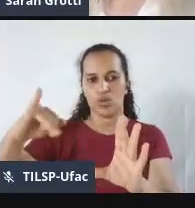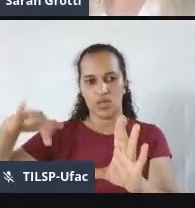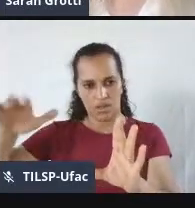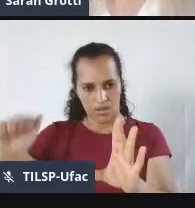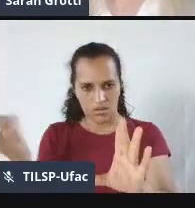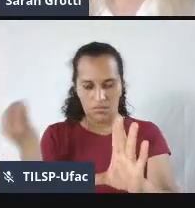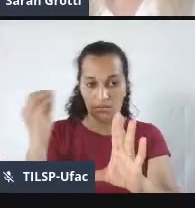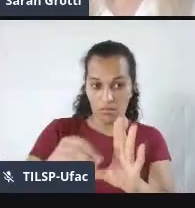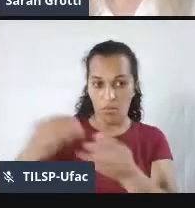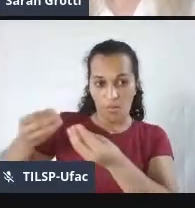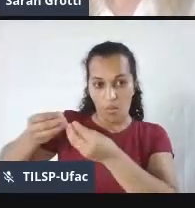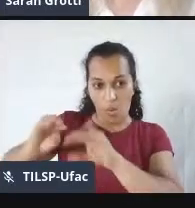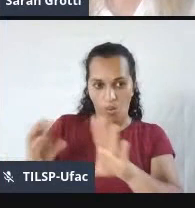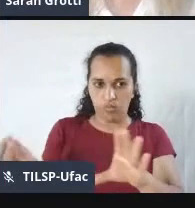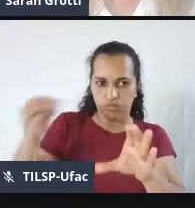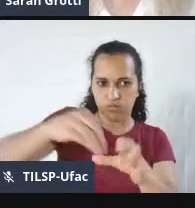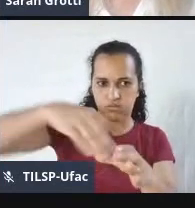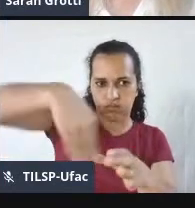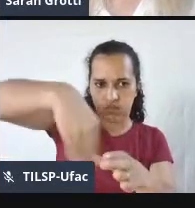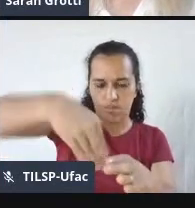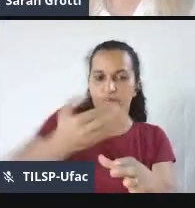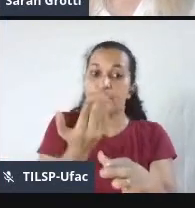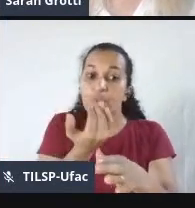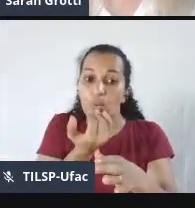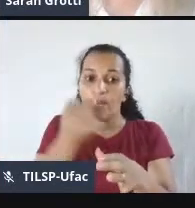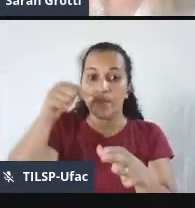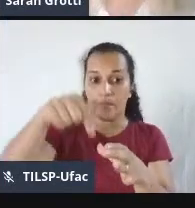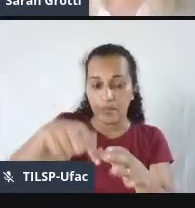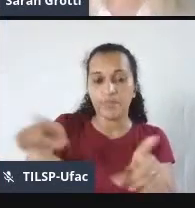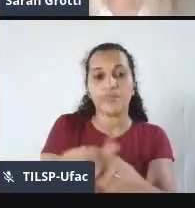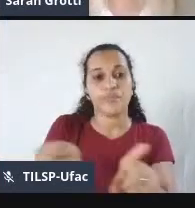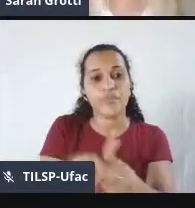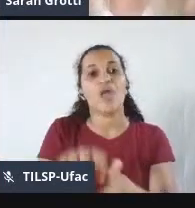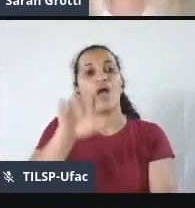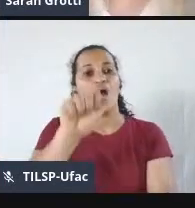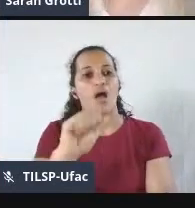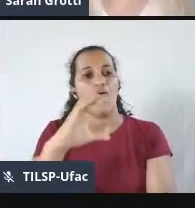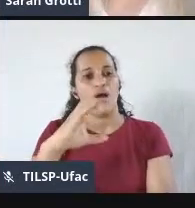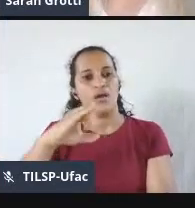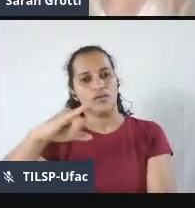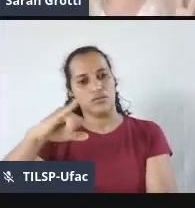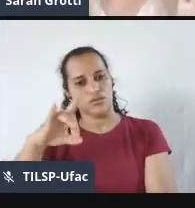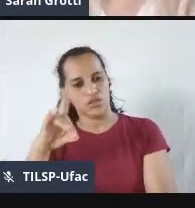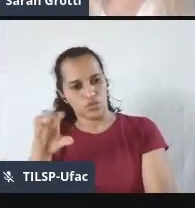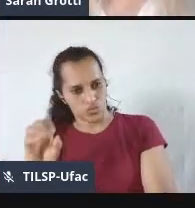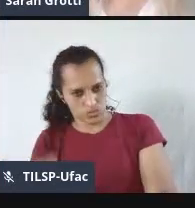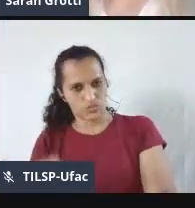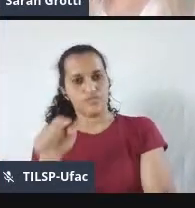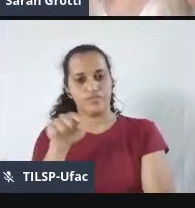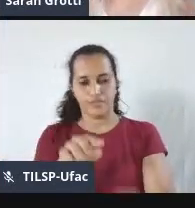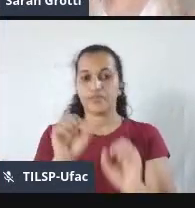um ovo, né? E ácidos. Esses ácidos pode ser o